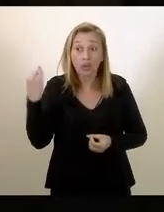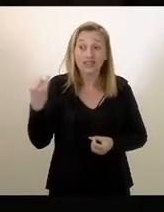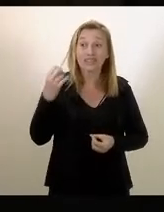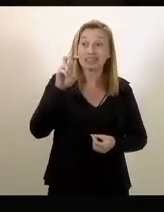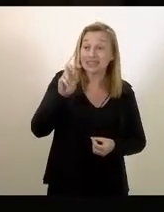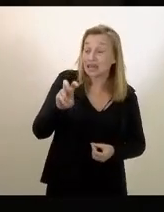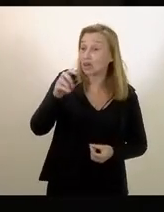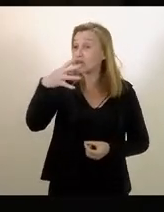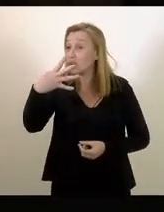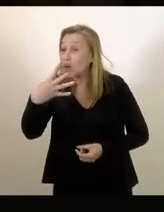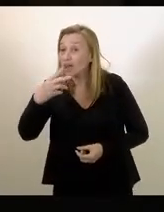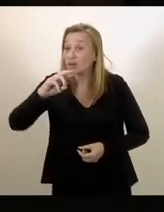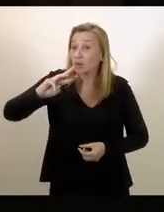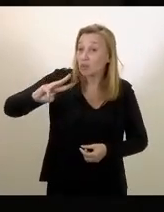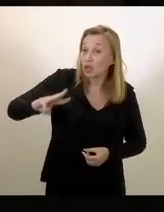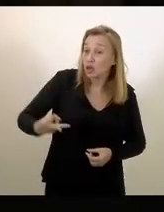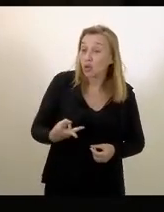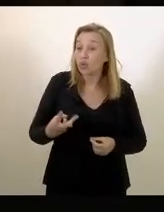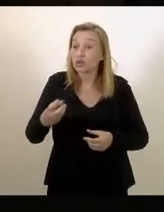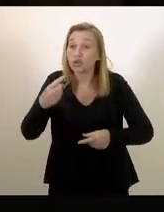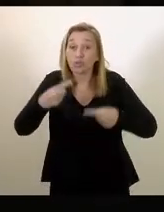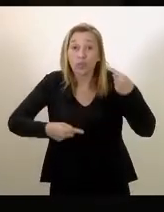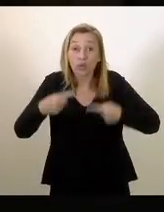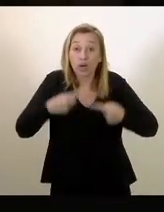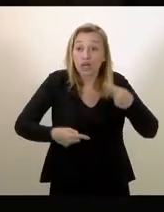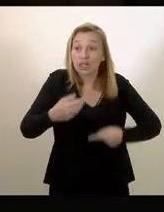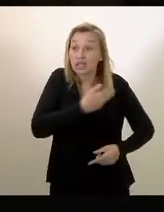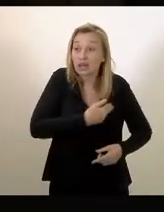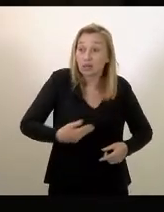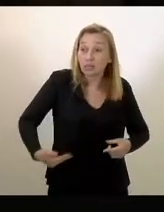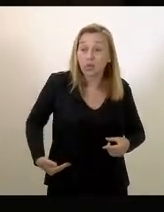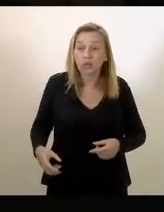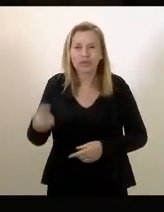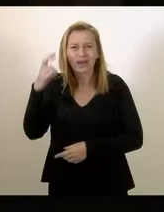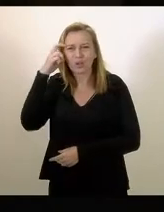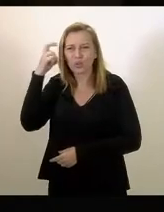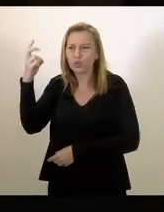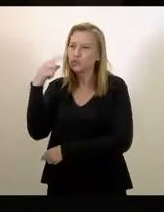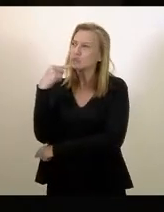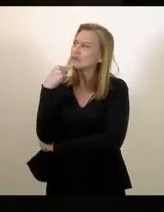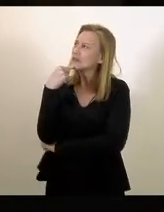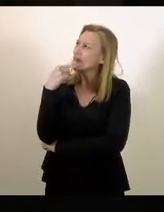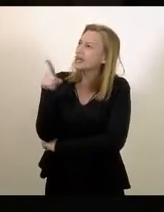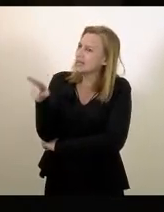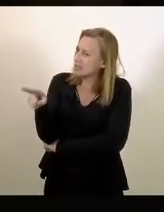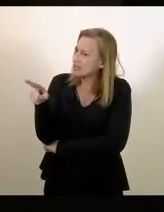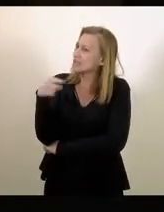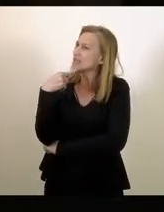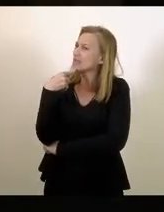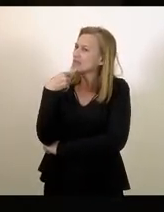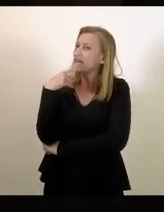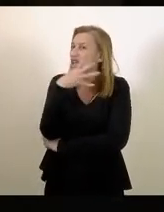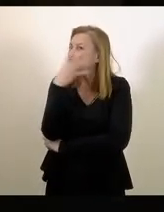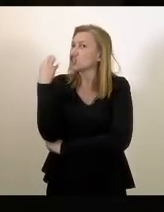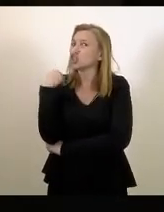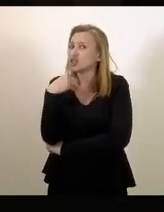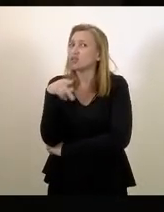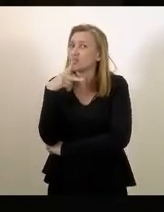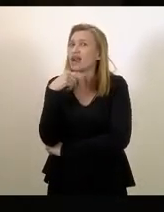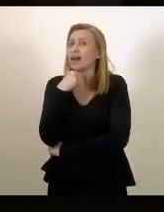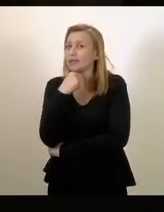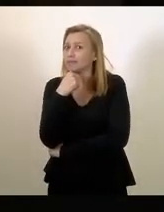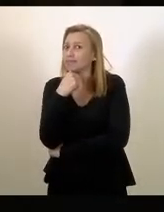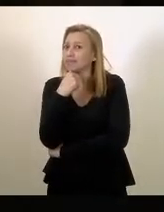milhões para a política pública da cultura isto ele esqueceu de dizer